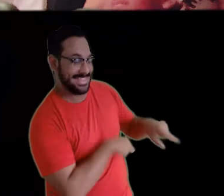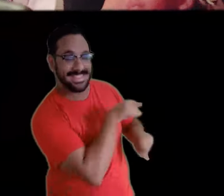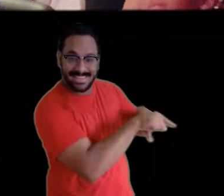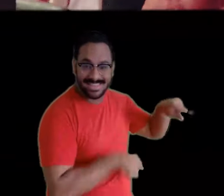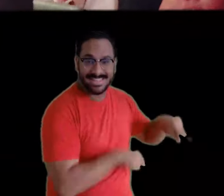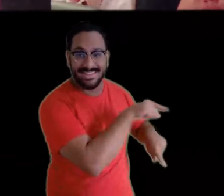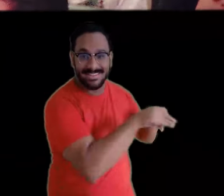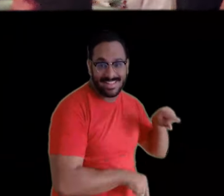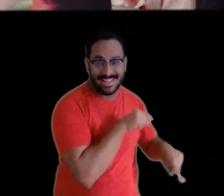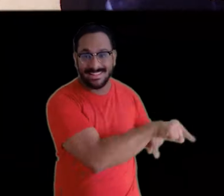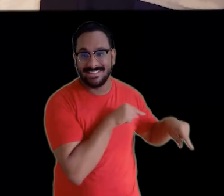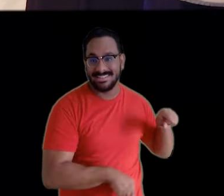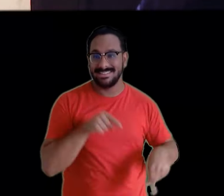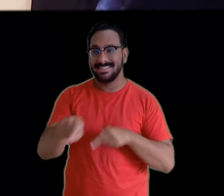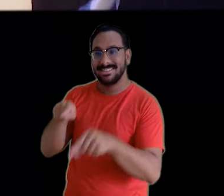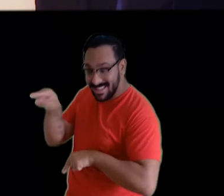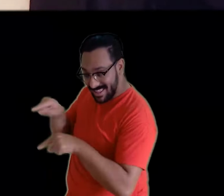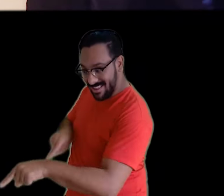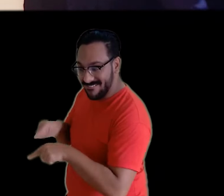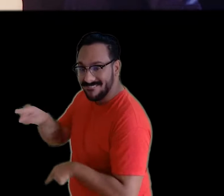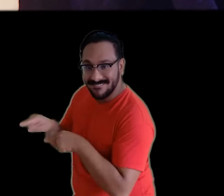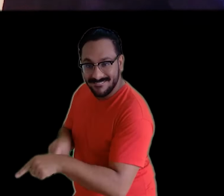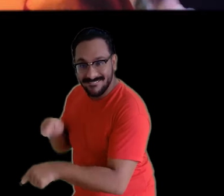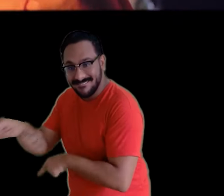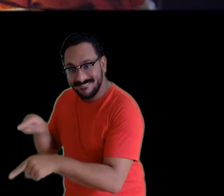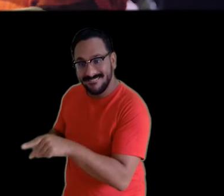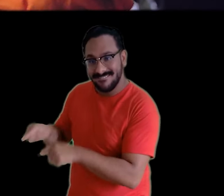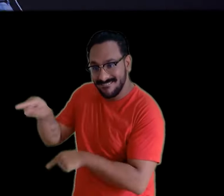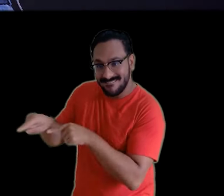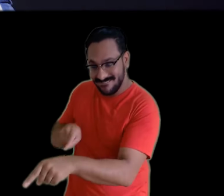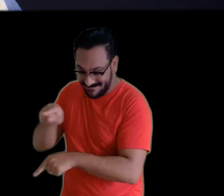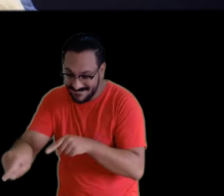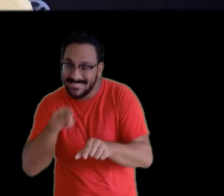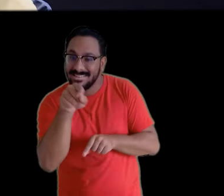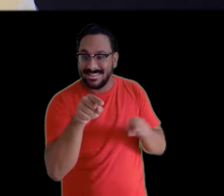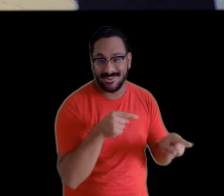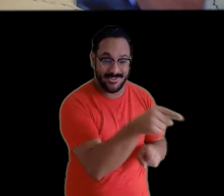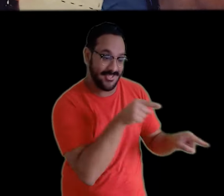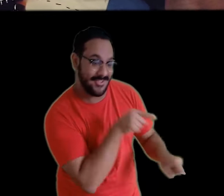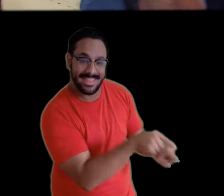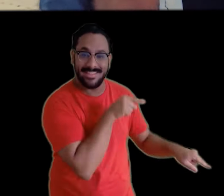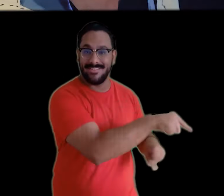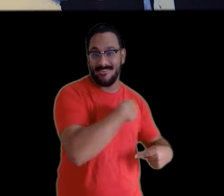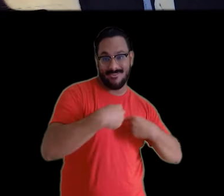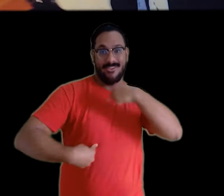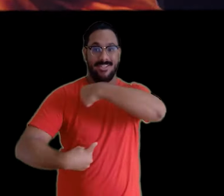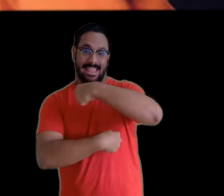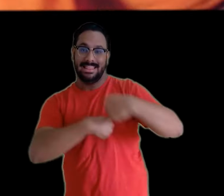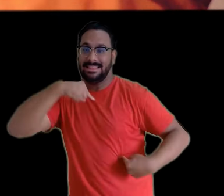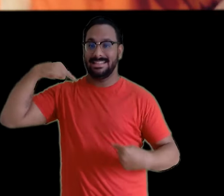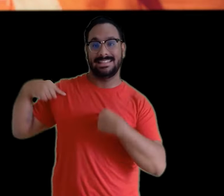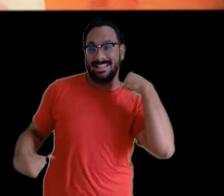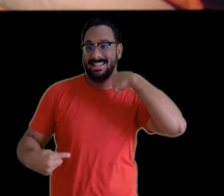cati. Com tu alicati, cutuca aqui, cutuca ali. Cutuca ali, cutuca aqui, cutuca ali, cati. Com tu alicati, cutuca aqui, cutuca